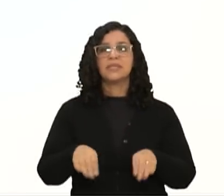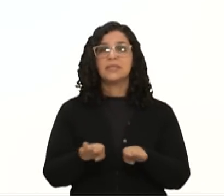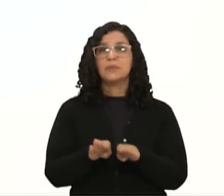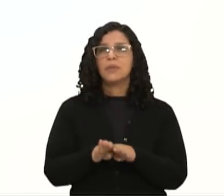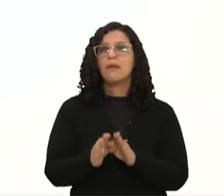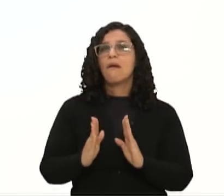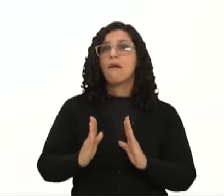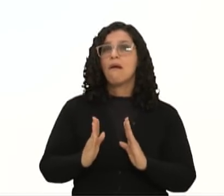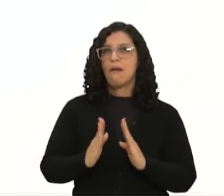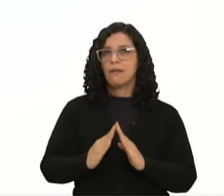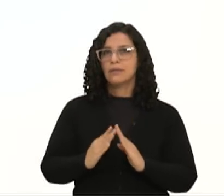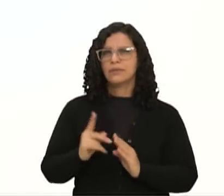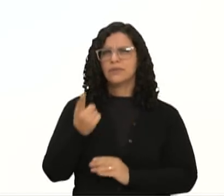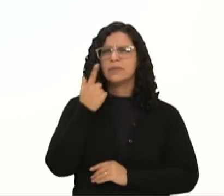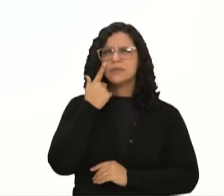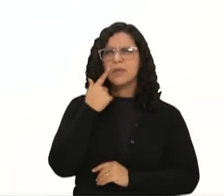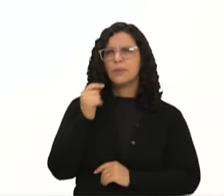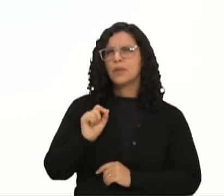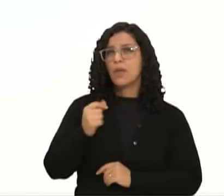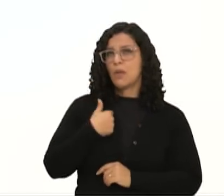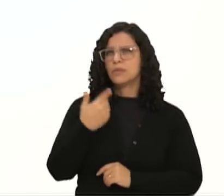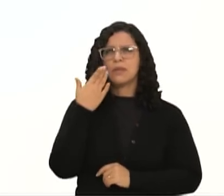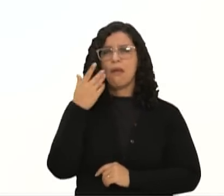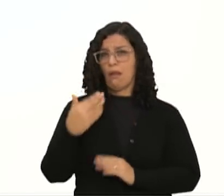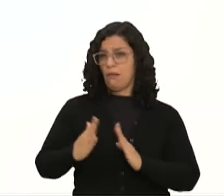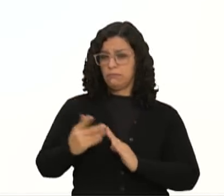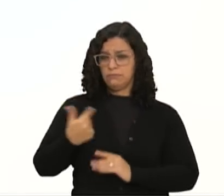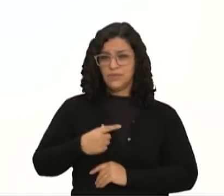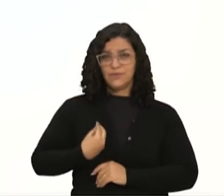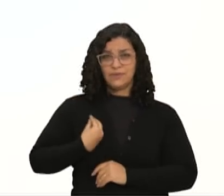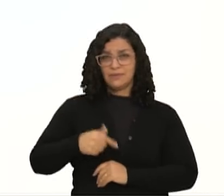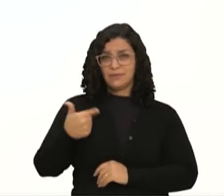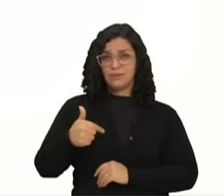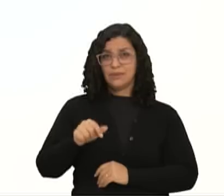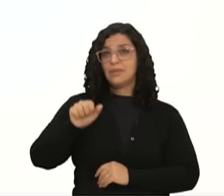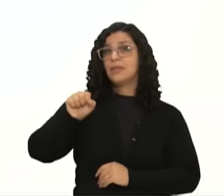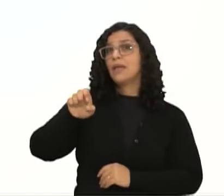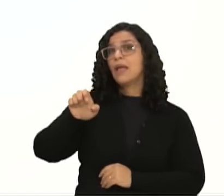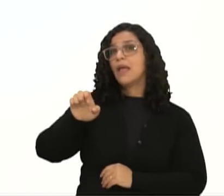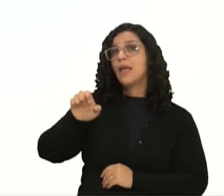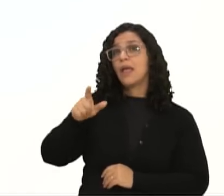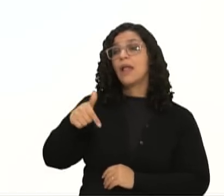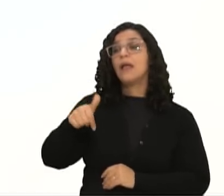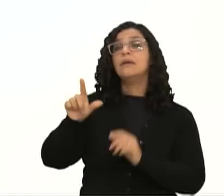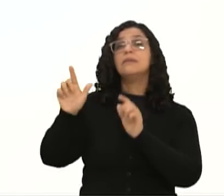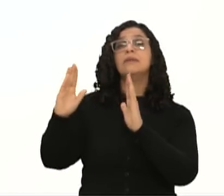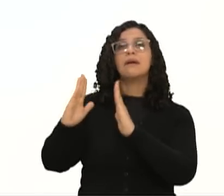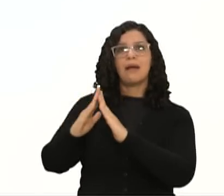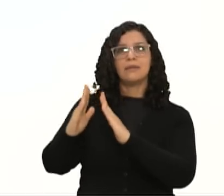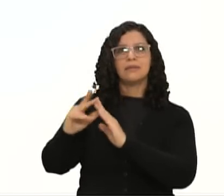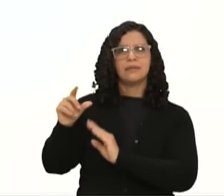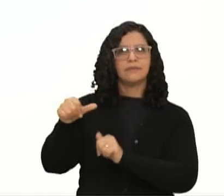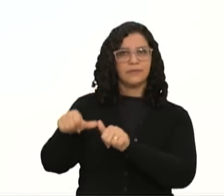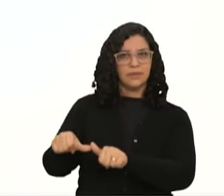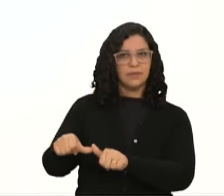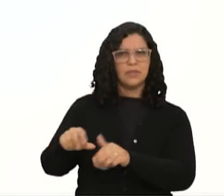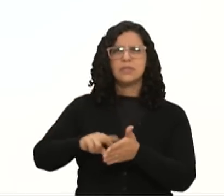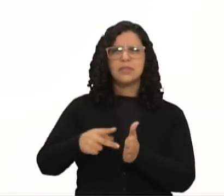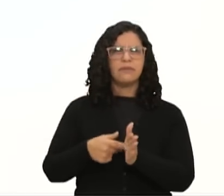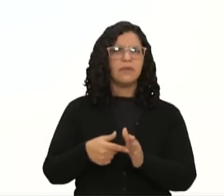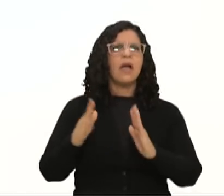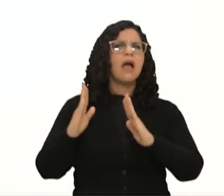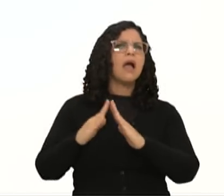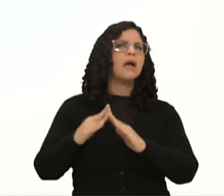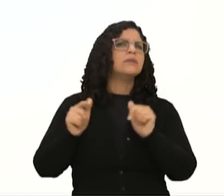home. Então, eu tenho certeza que ela não está aqui. Ela está em casa. Nesse caso, ela está fazendo